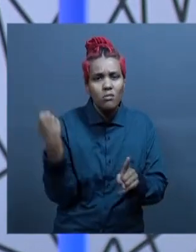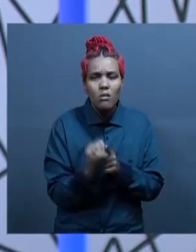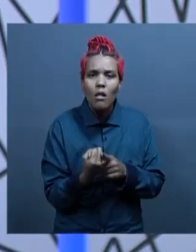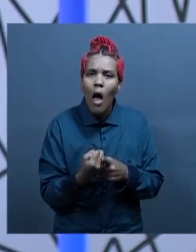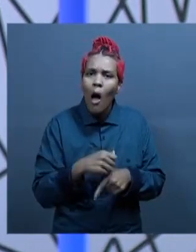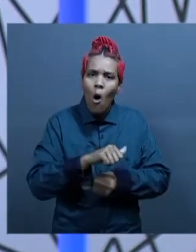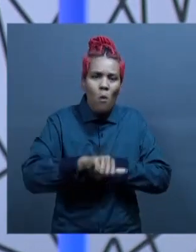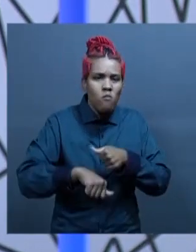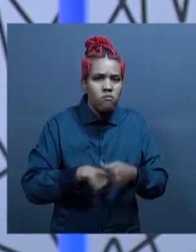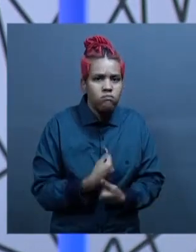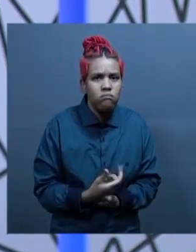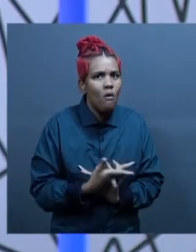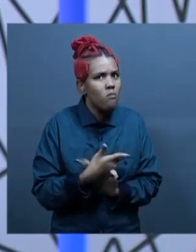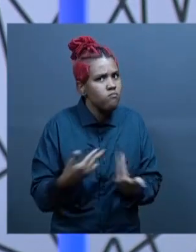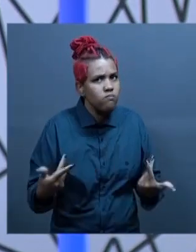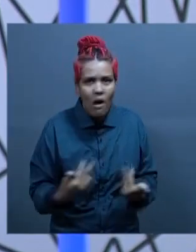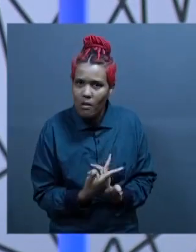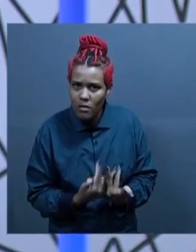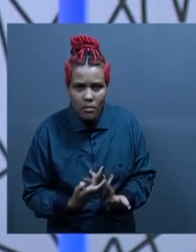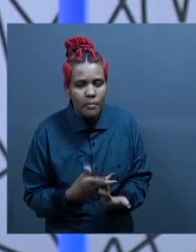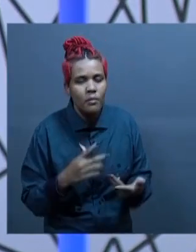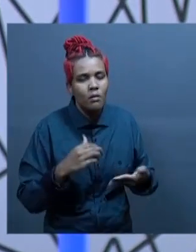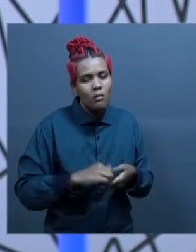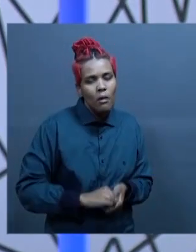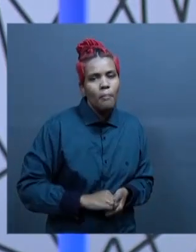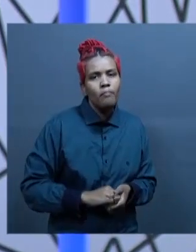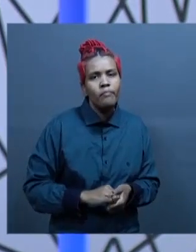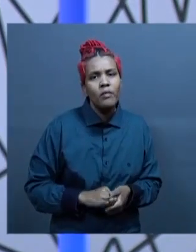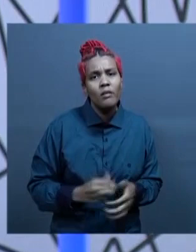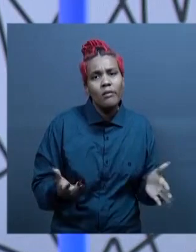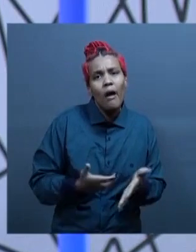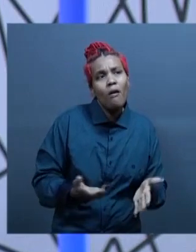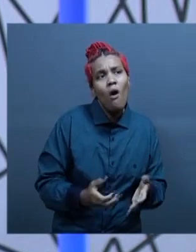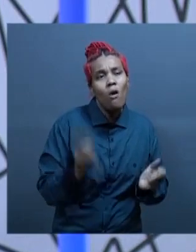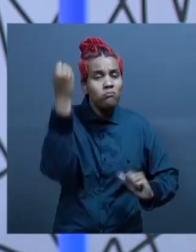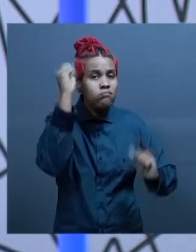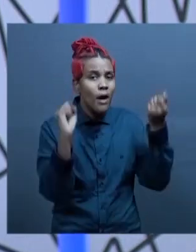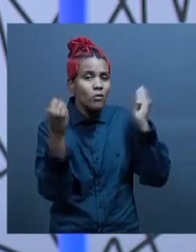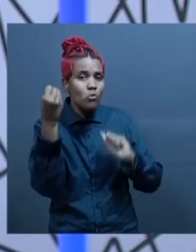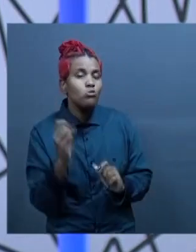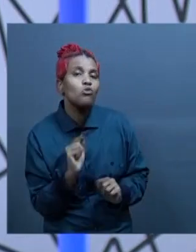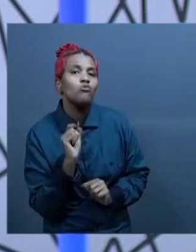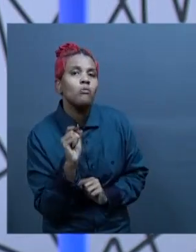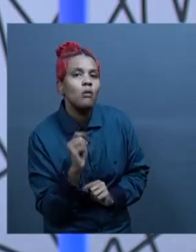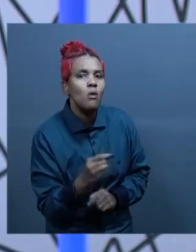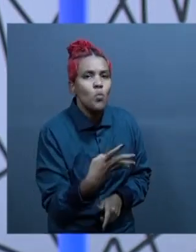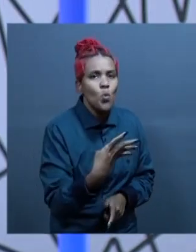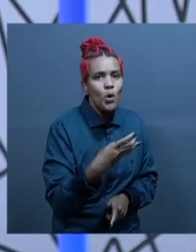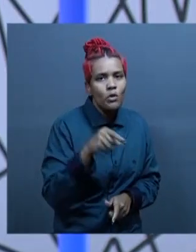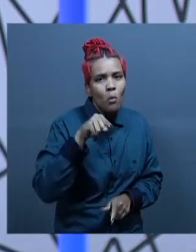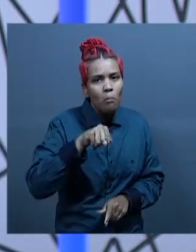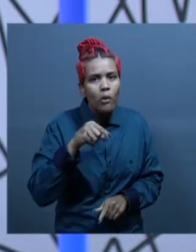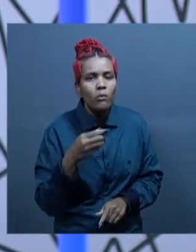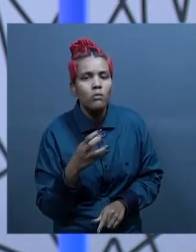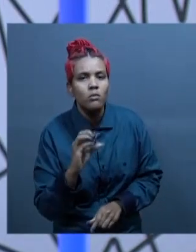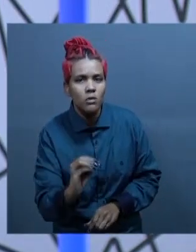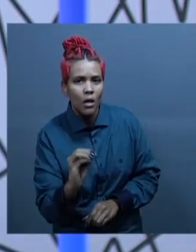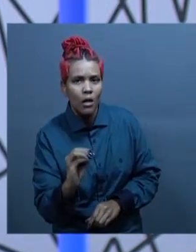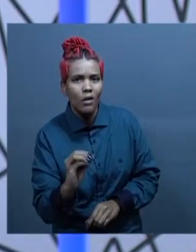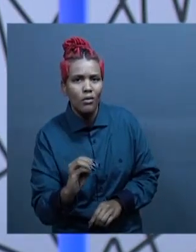né somado a isso em um momento em que a gente está vivendo da indústria 4.0 que a há a fusão